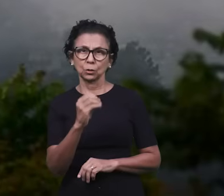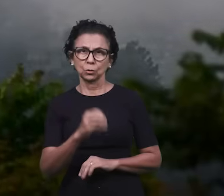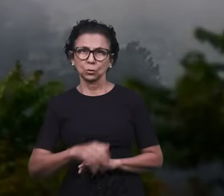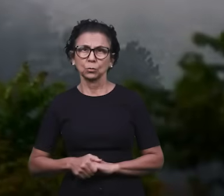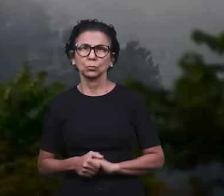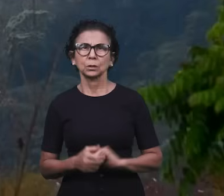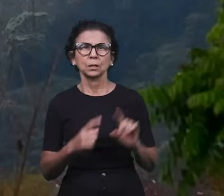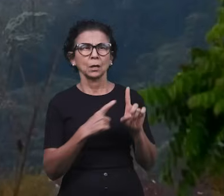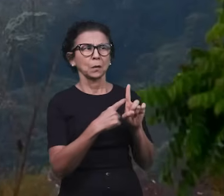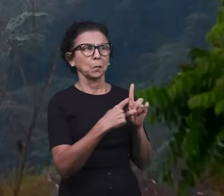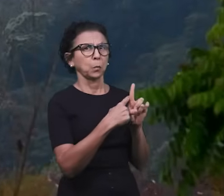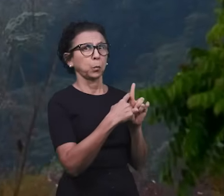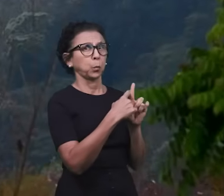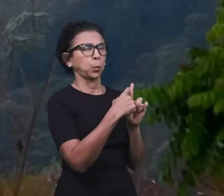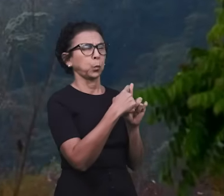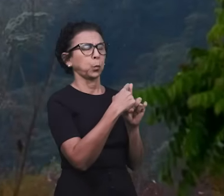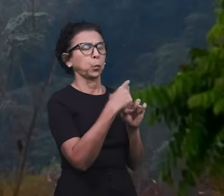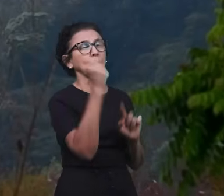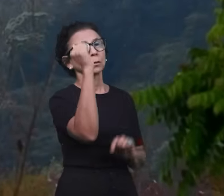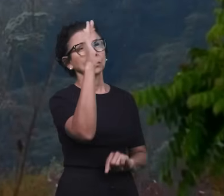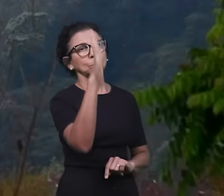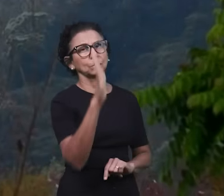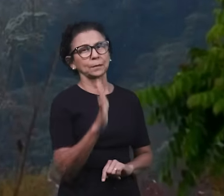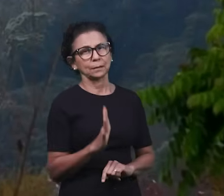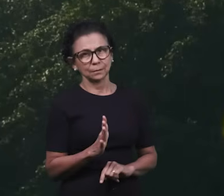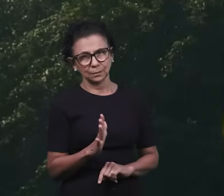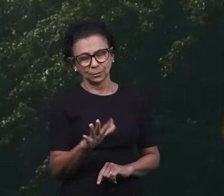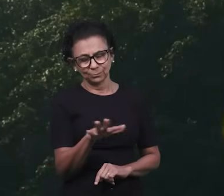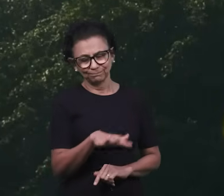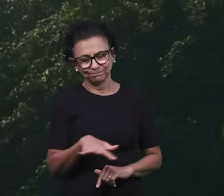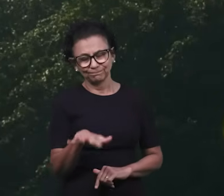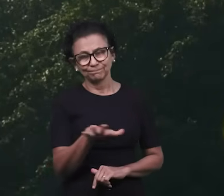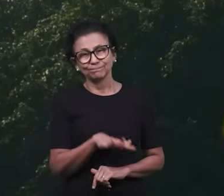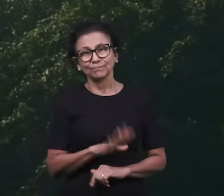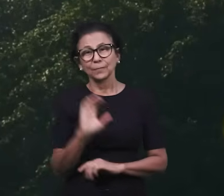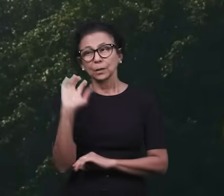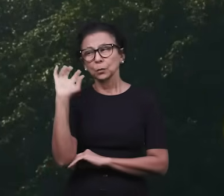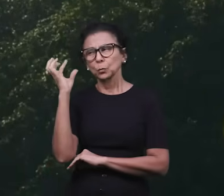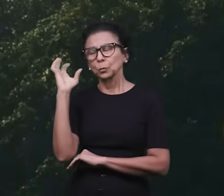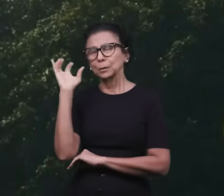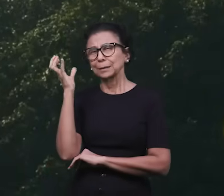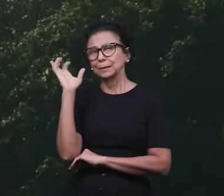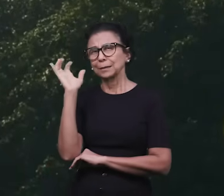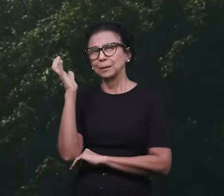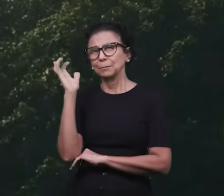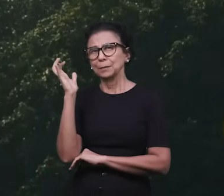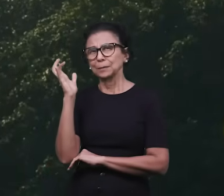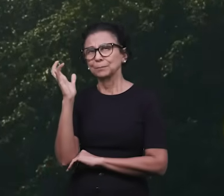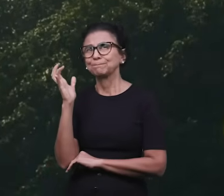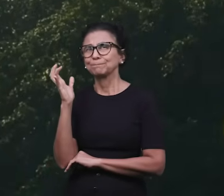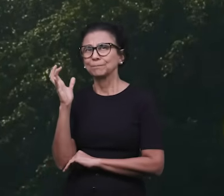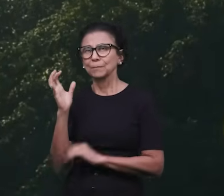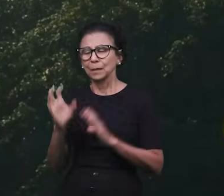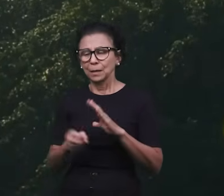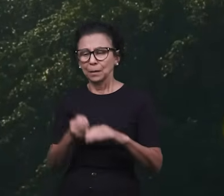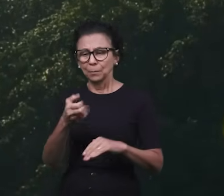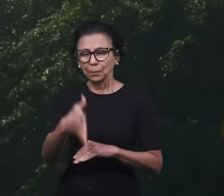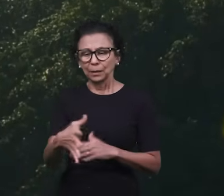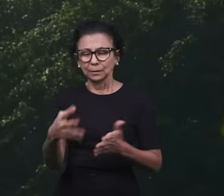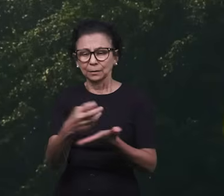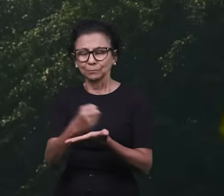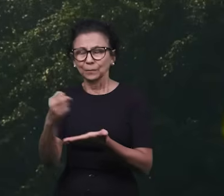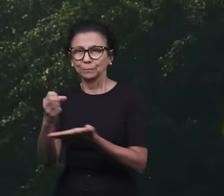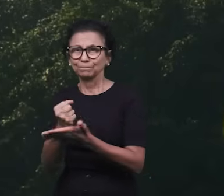registradas as menores temperaturas em todo o país. E o clima acaba trazendo limitações de cultivo